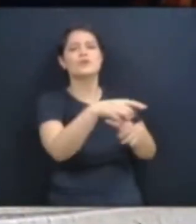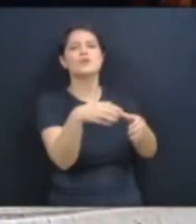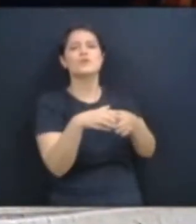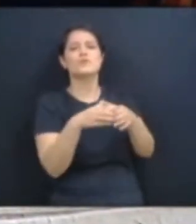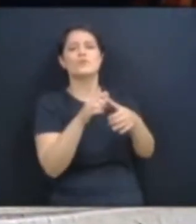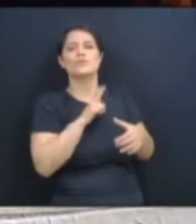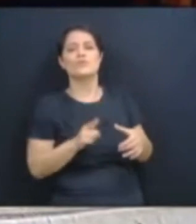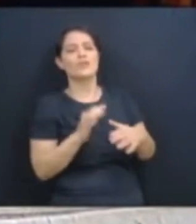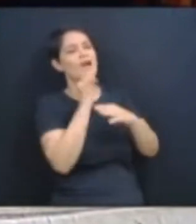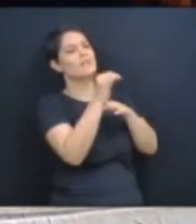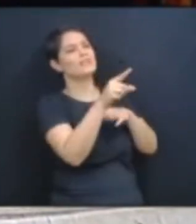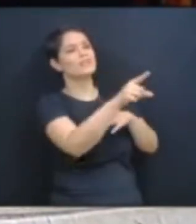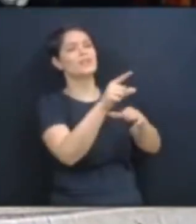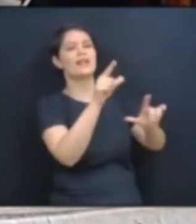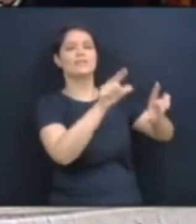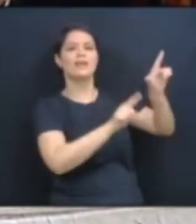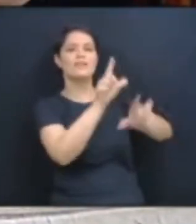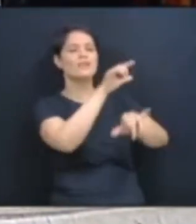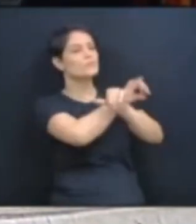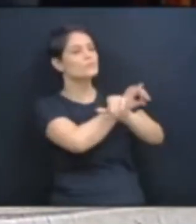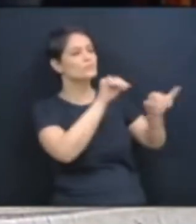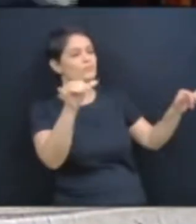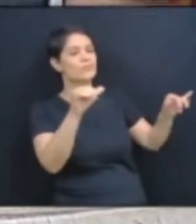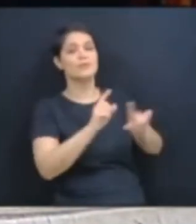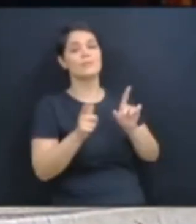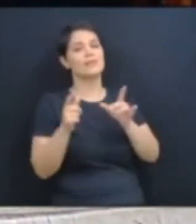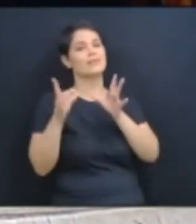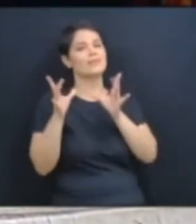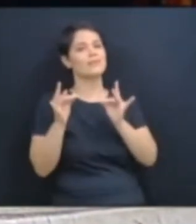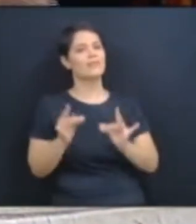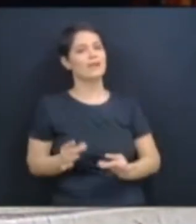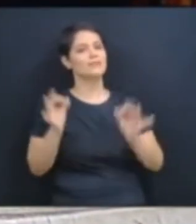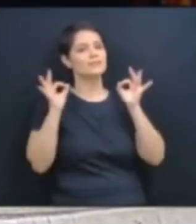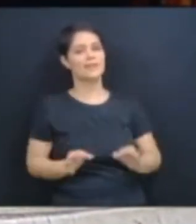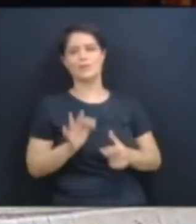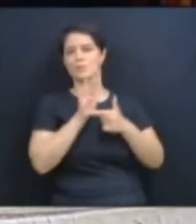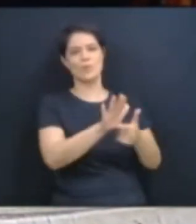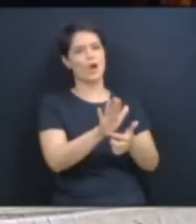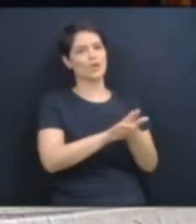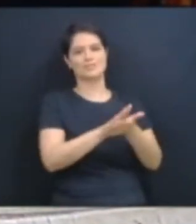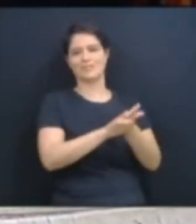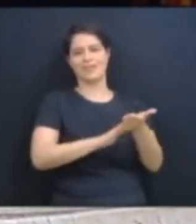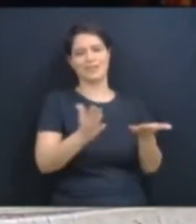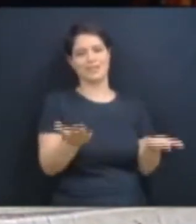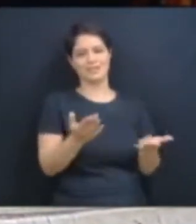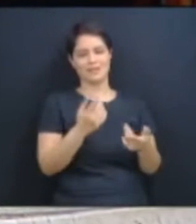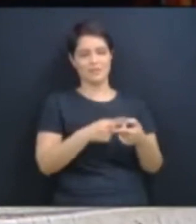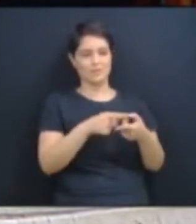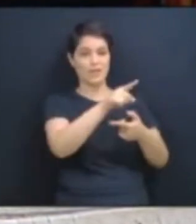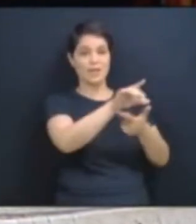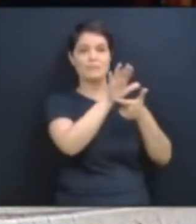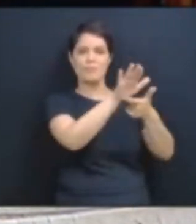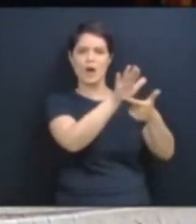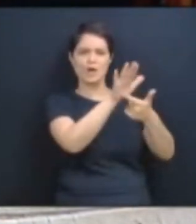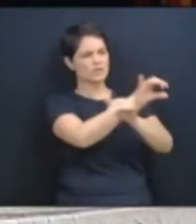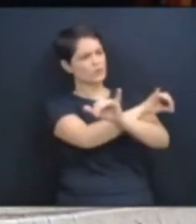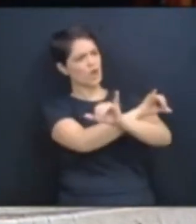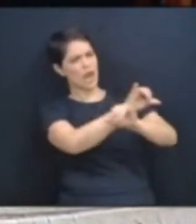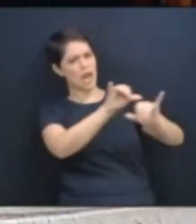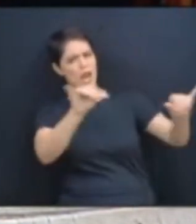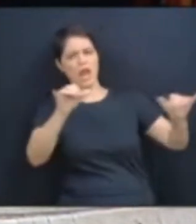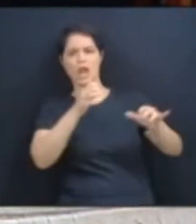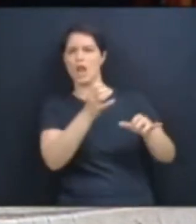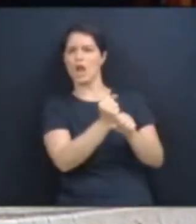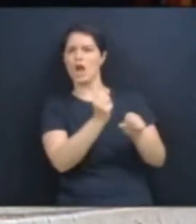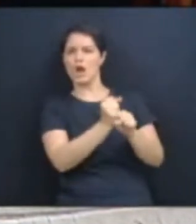é verdadeira a forma colocada, que os números serão aquele. Porque ao ser divulgado da forma que está sendo divulgado,